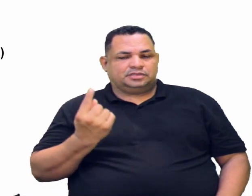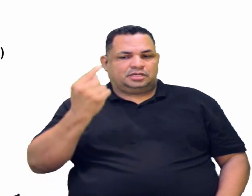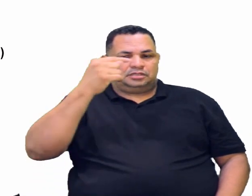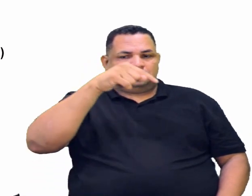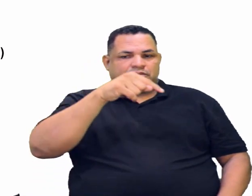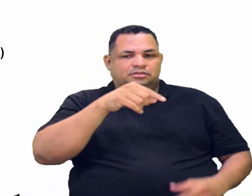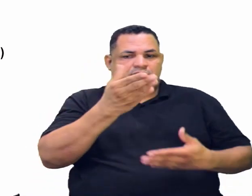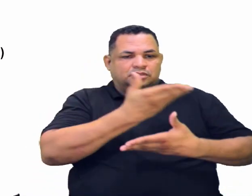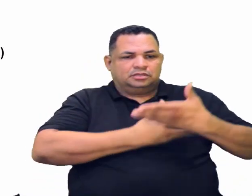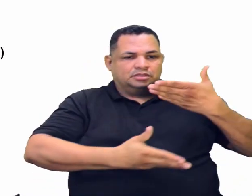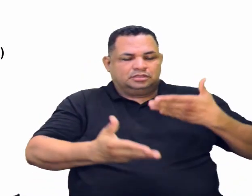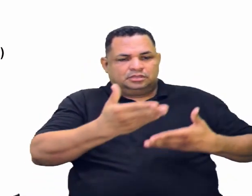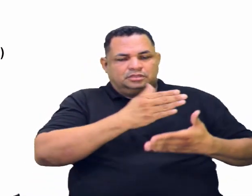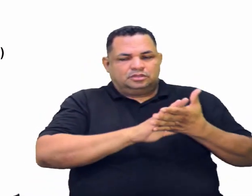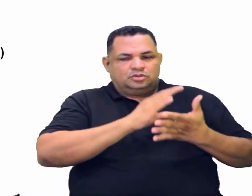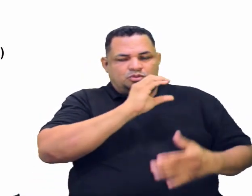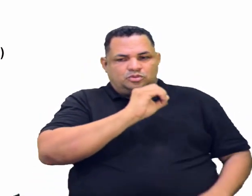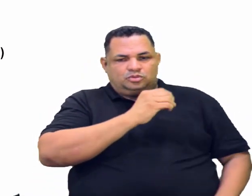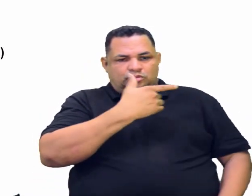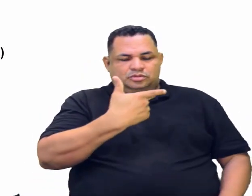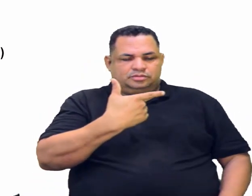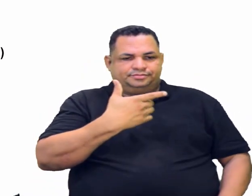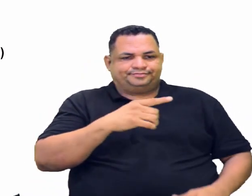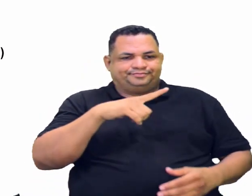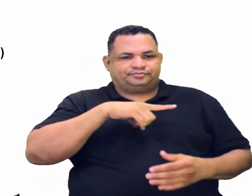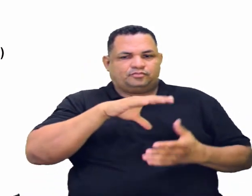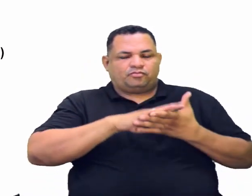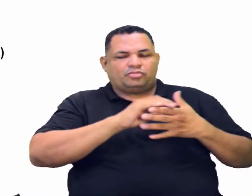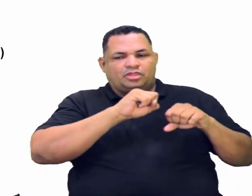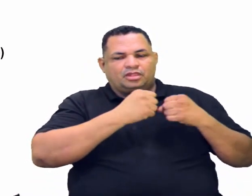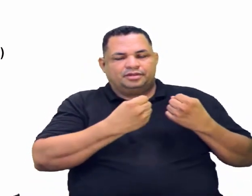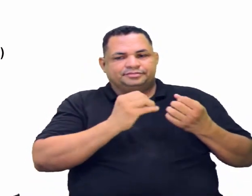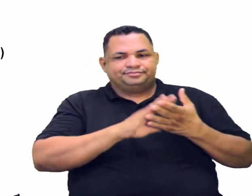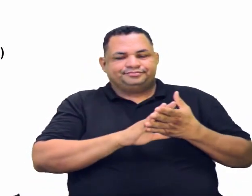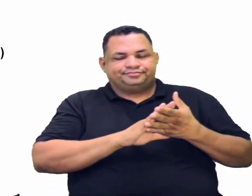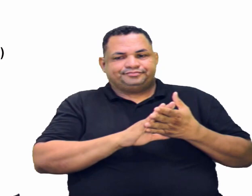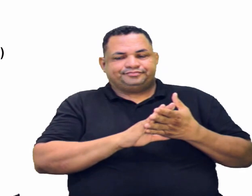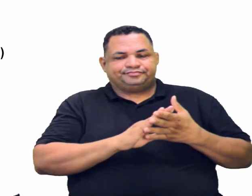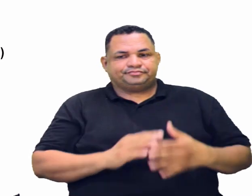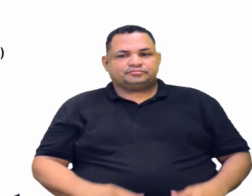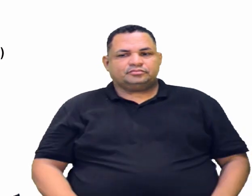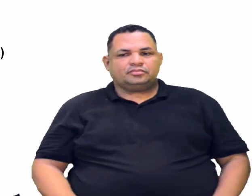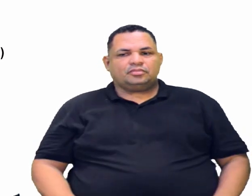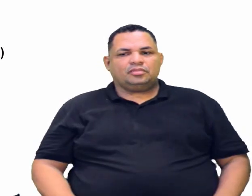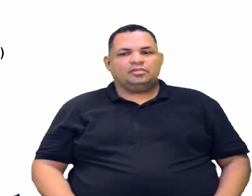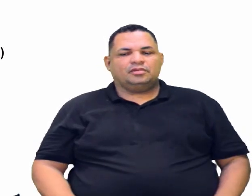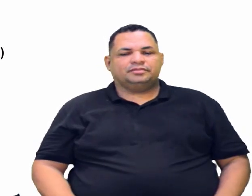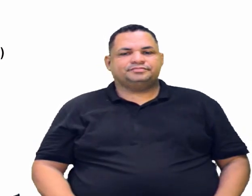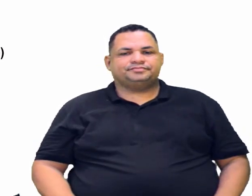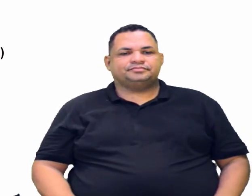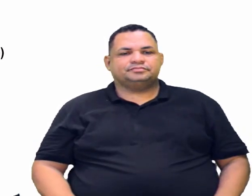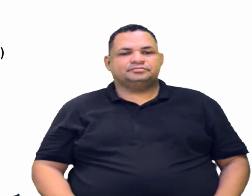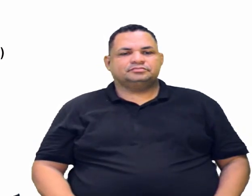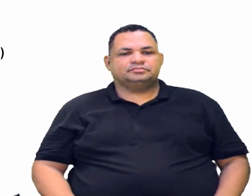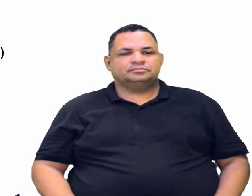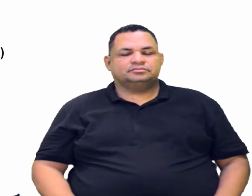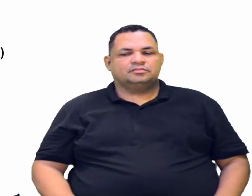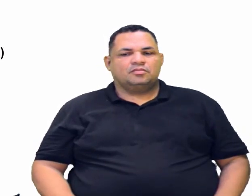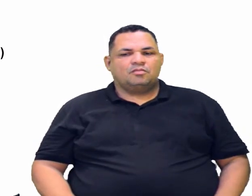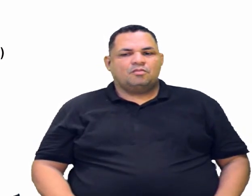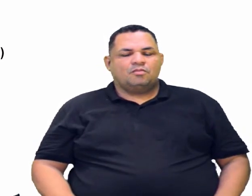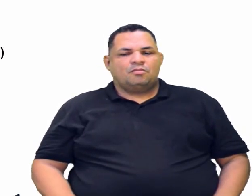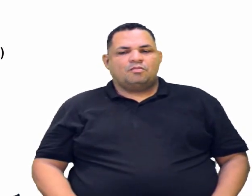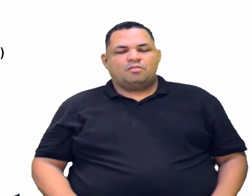oxigênio. Nós vamos ter a quebra da ligação aqui dupla entre carbono e oxigênio, a quebra da ligação da carbonila.